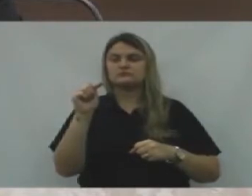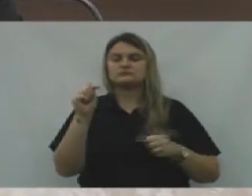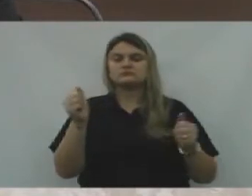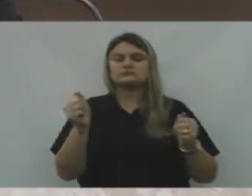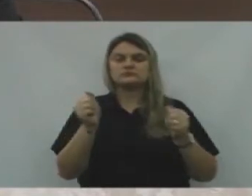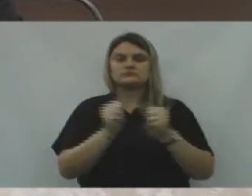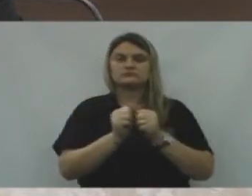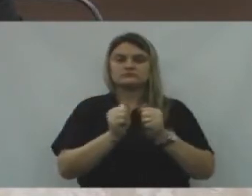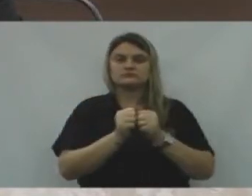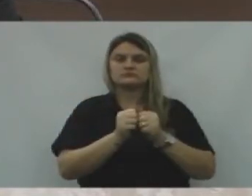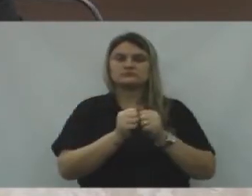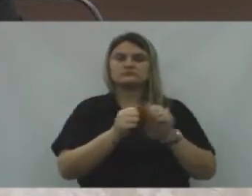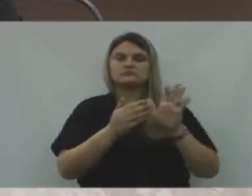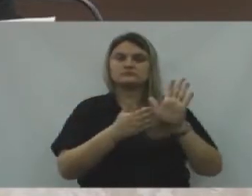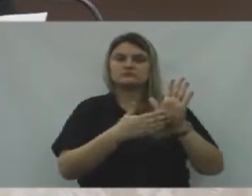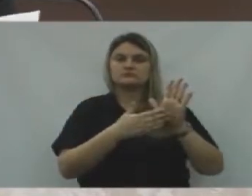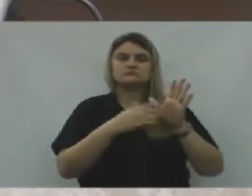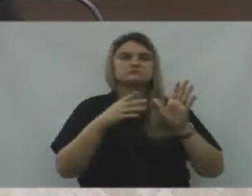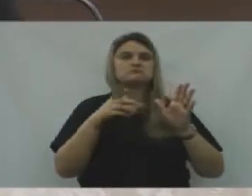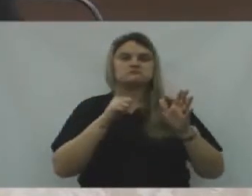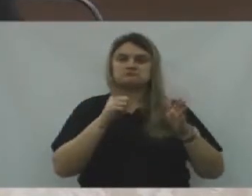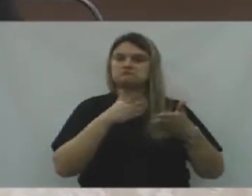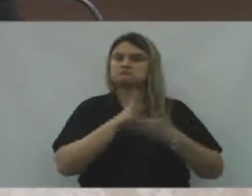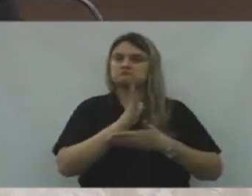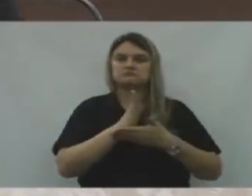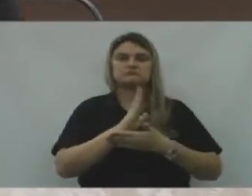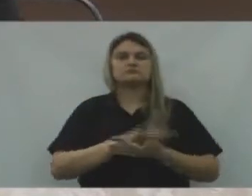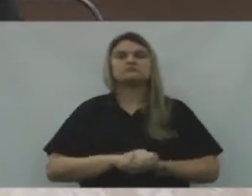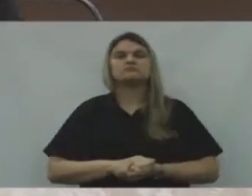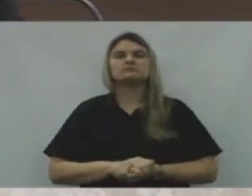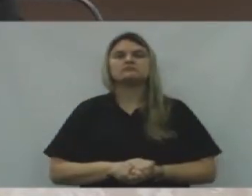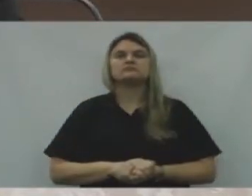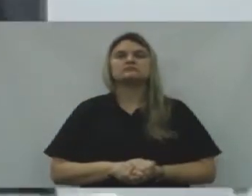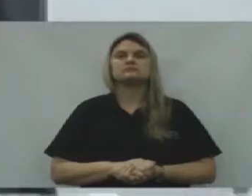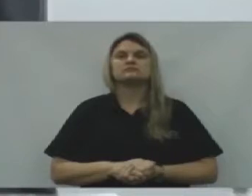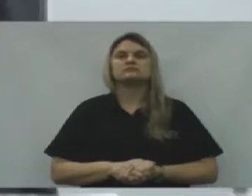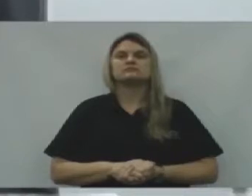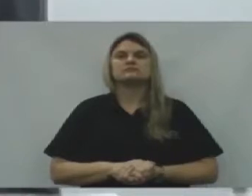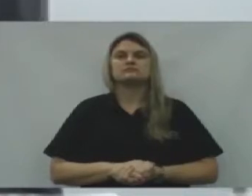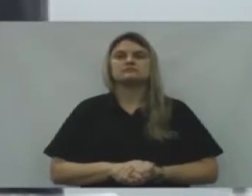Juntamente com a justificativa, Oferecemos o parecer favorável, senhor presidente.